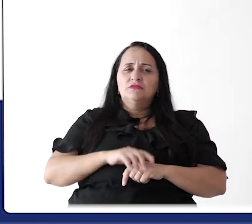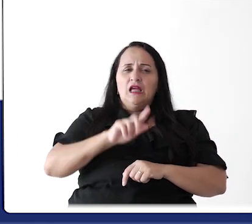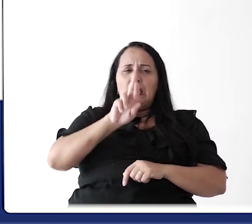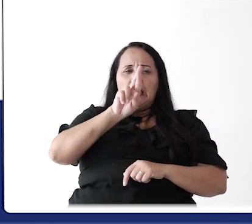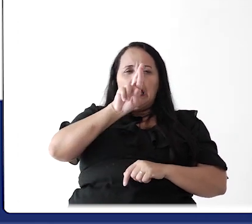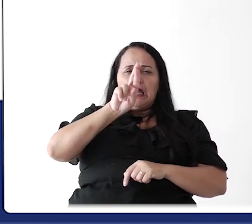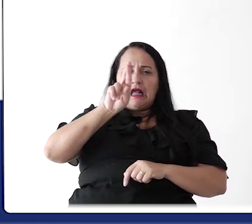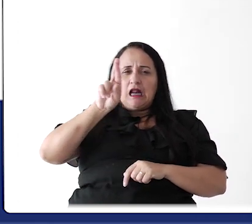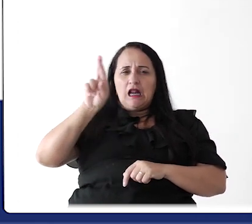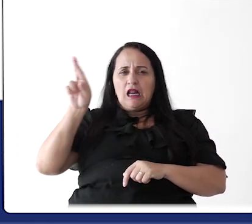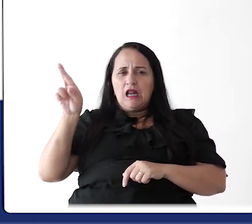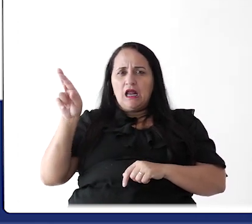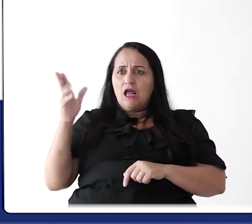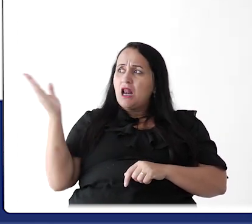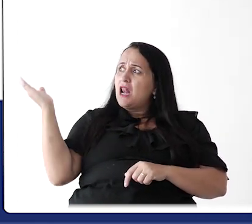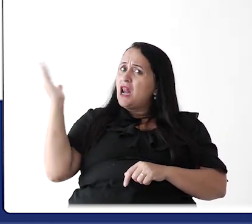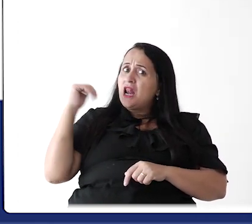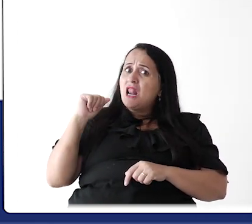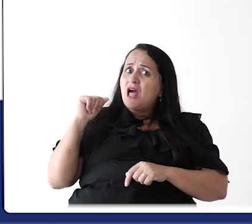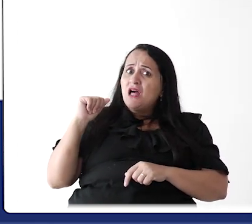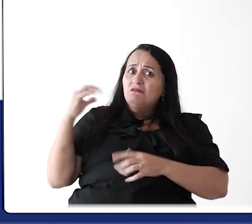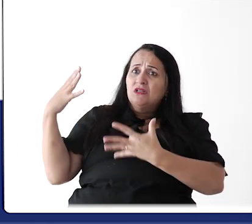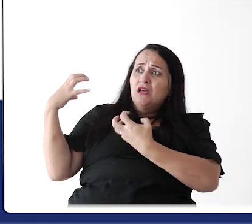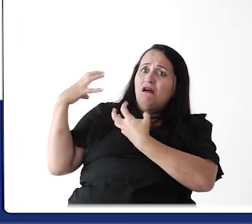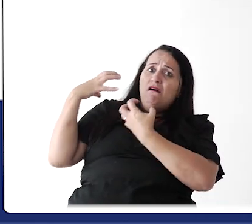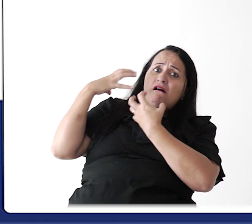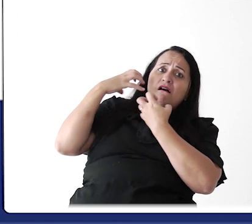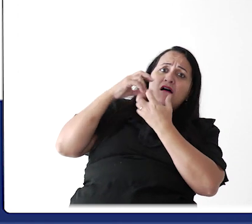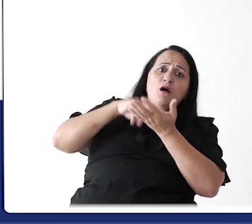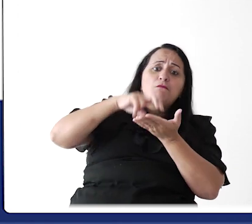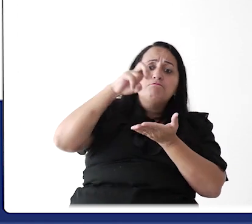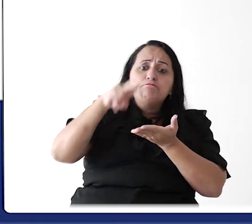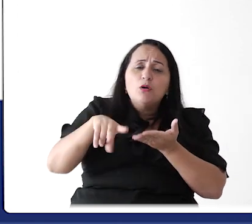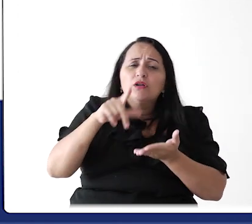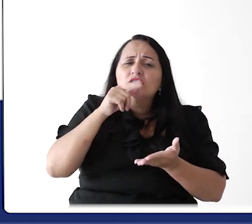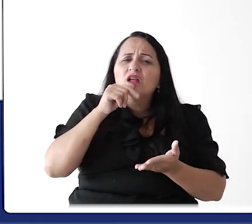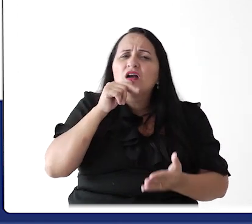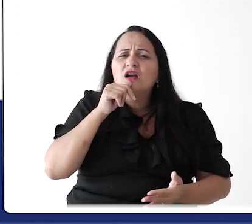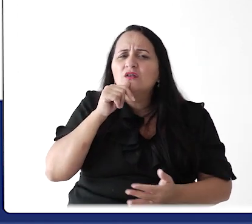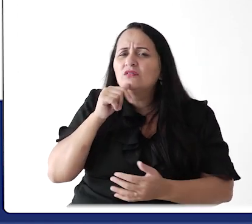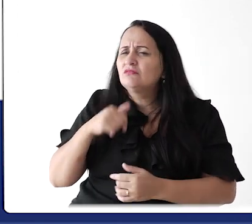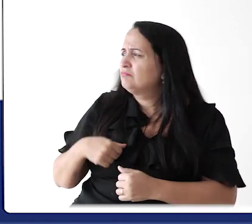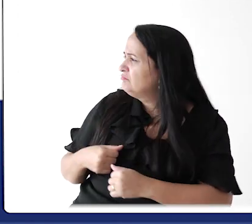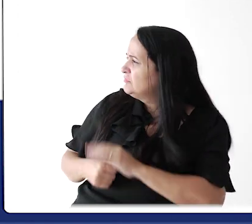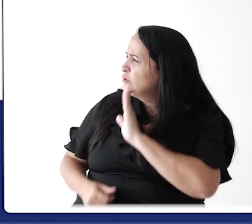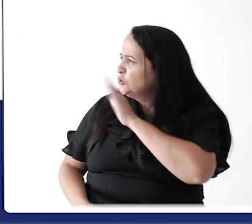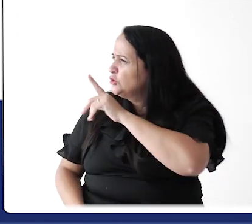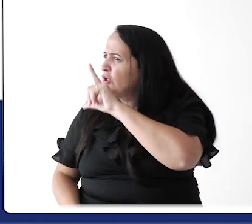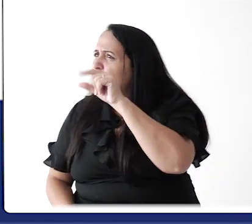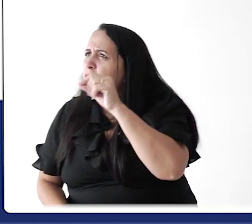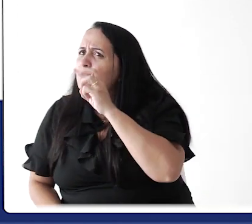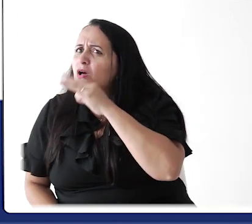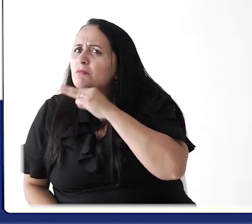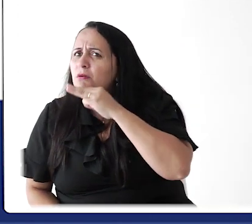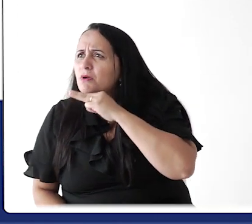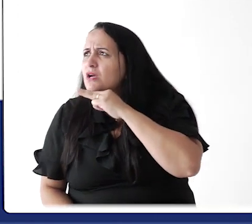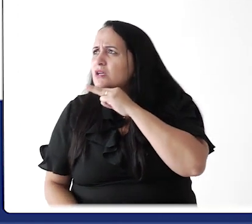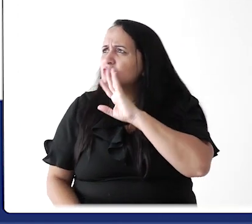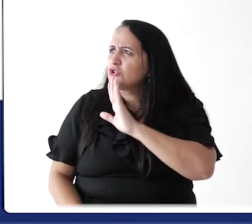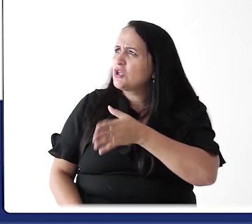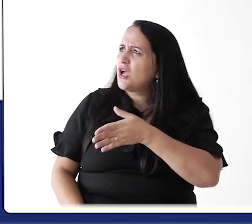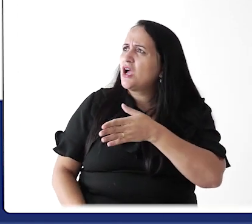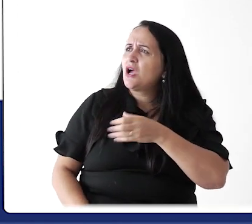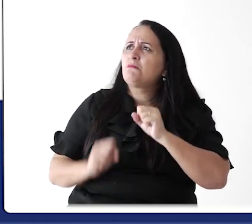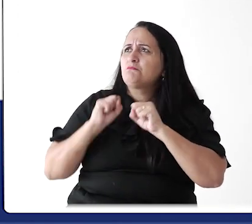Grrr. Lá vem um predador. Pule na água. Ele já foi embora, mamãe. Podemos sair